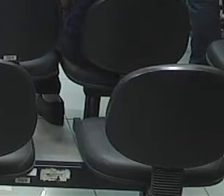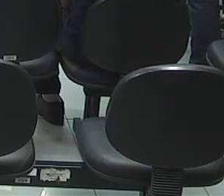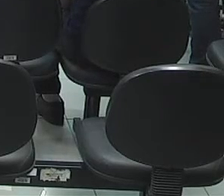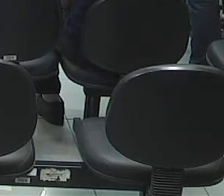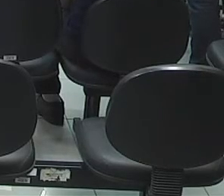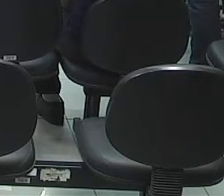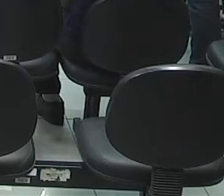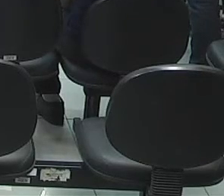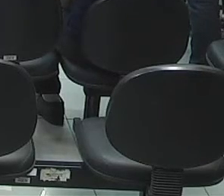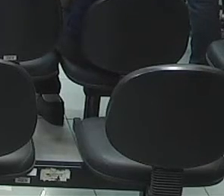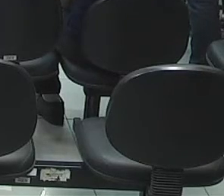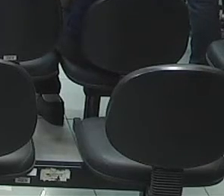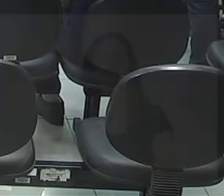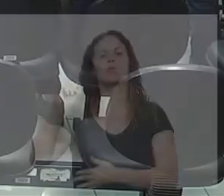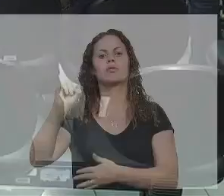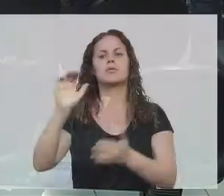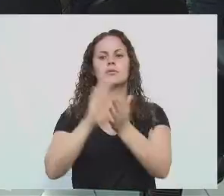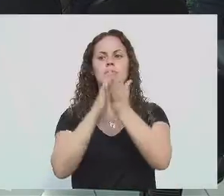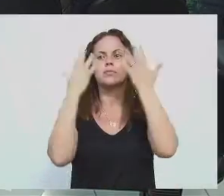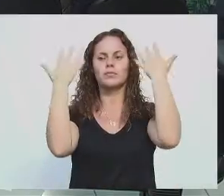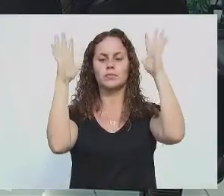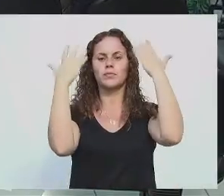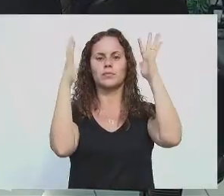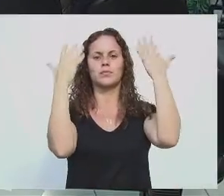professor Nelson.